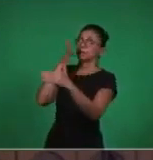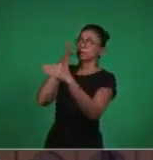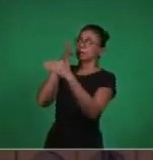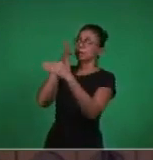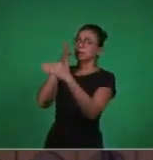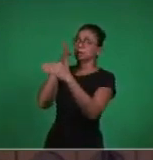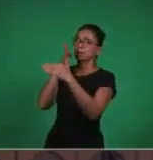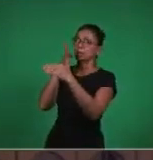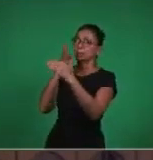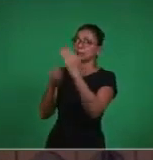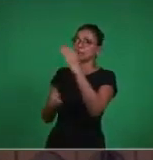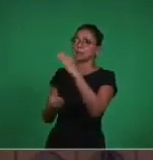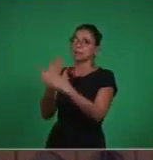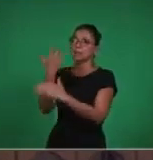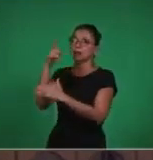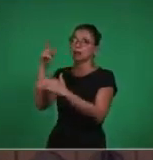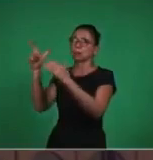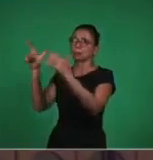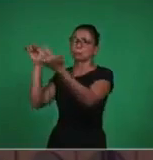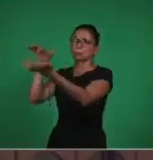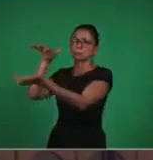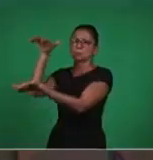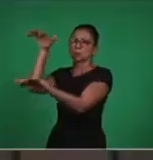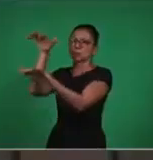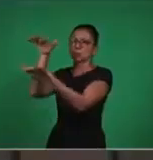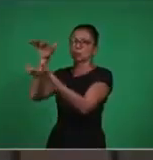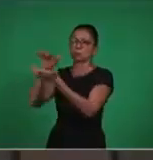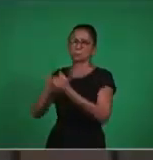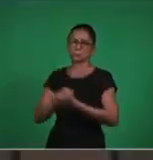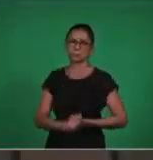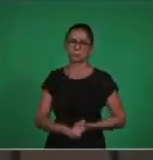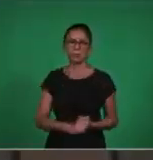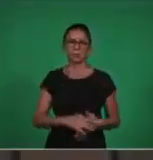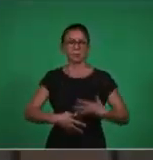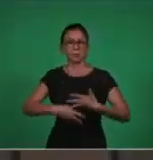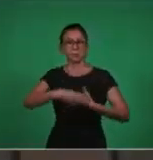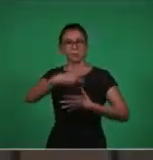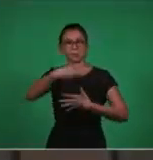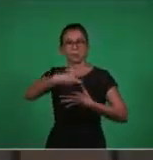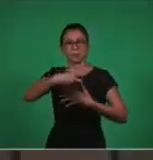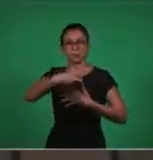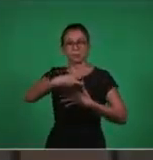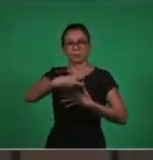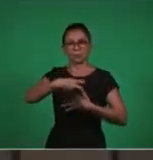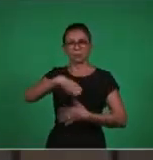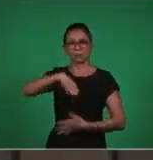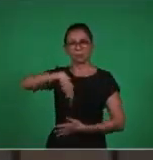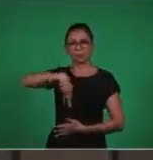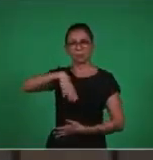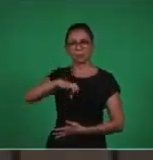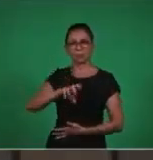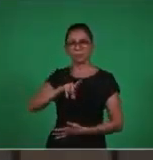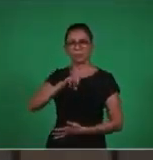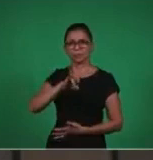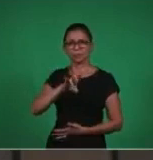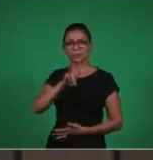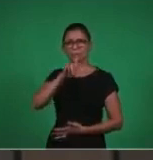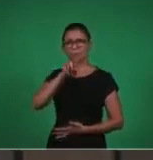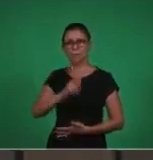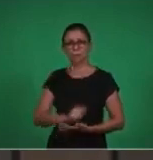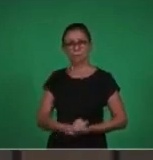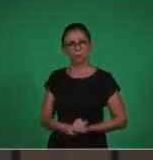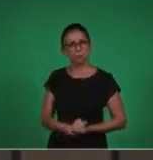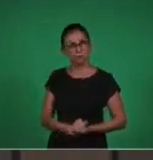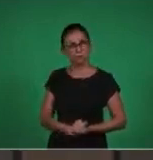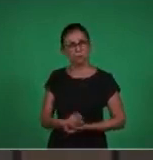Deus. Aí já é a quinta medida. Está entendendo? Então, nós estamos na quarta,